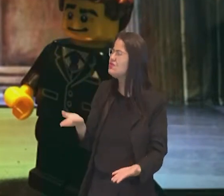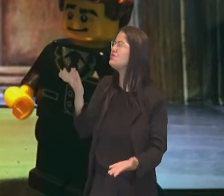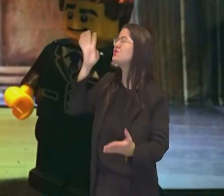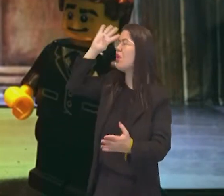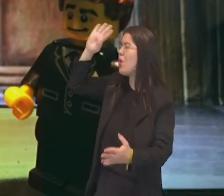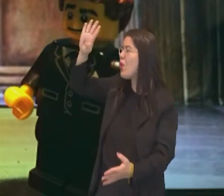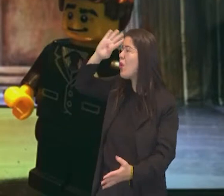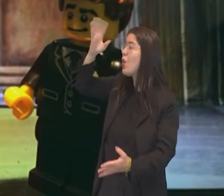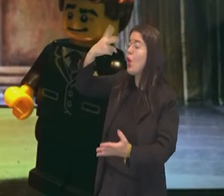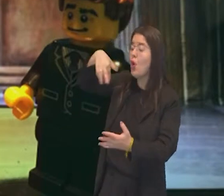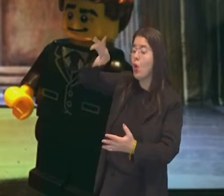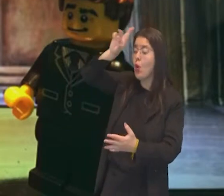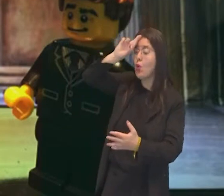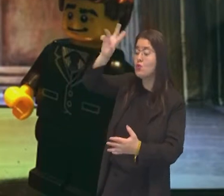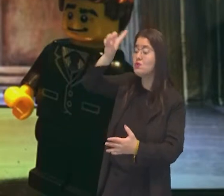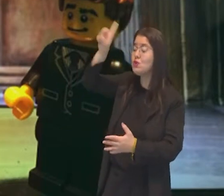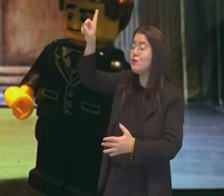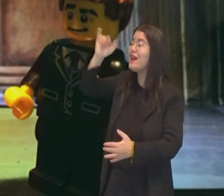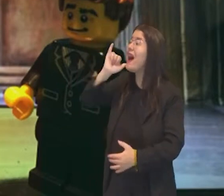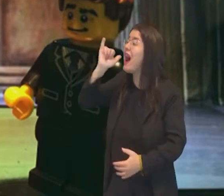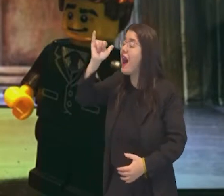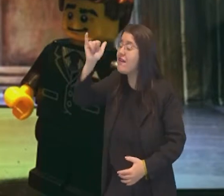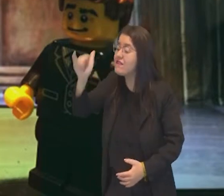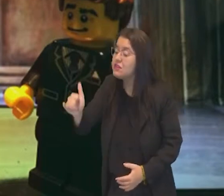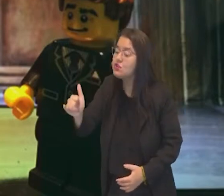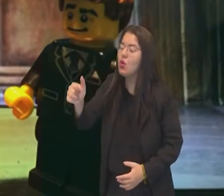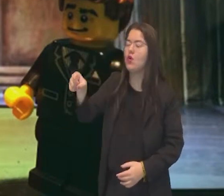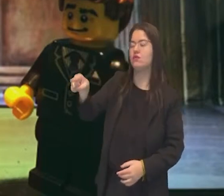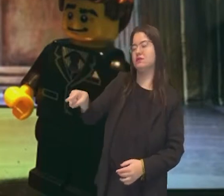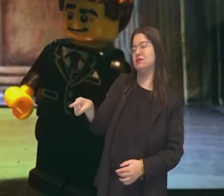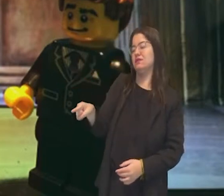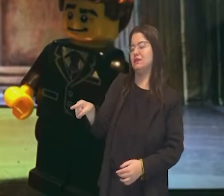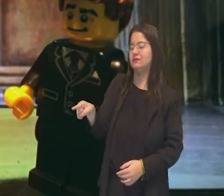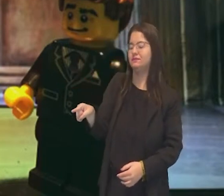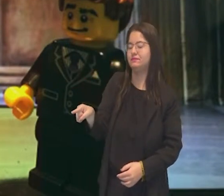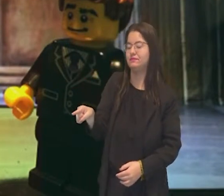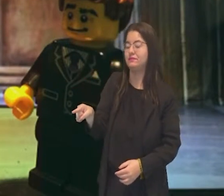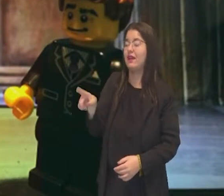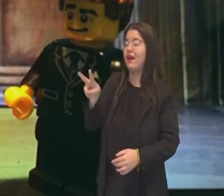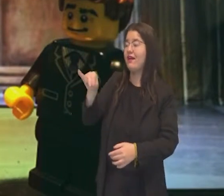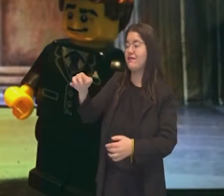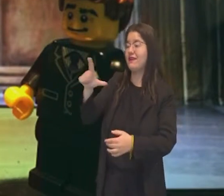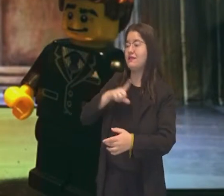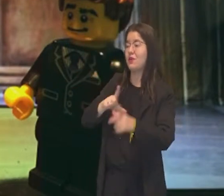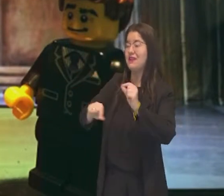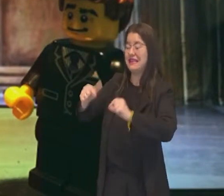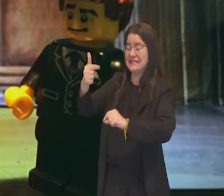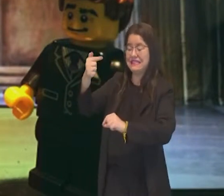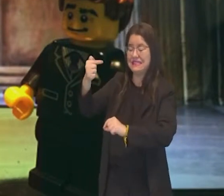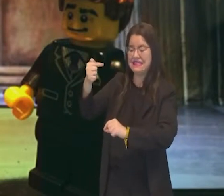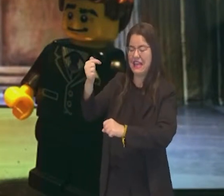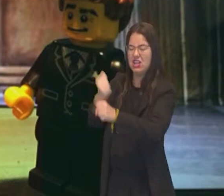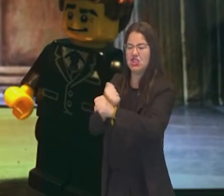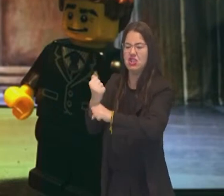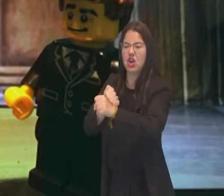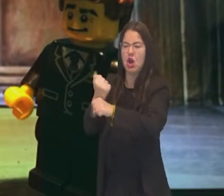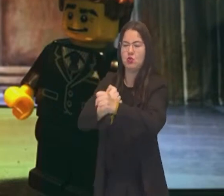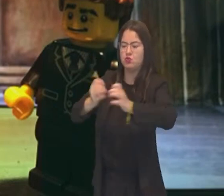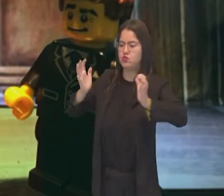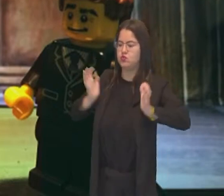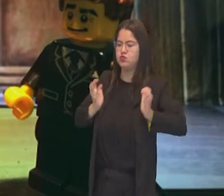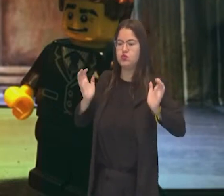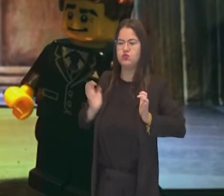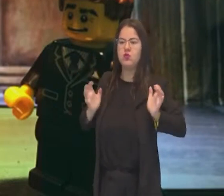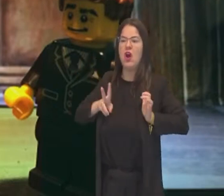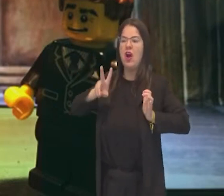o Senhor Deus está te avisando que haverão 7 anos de fartura, vai ter muita comida